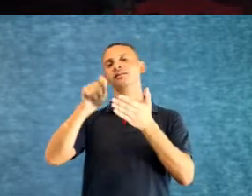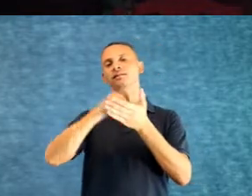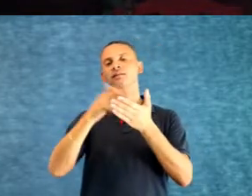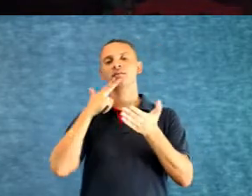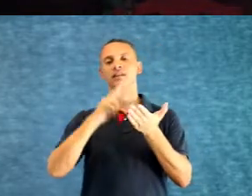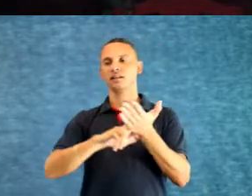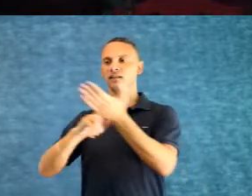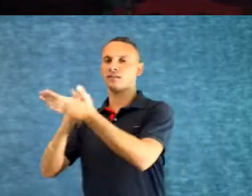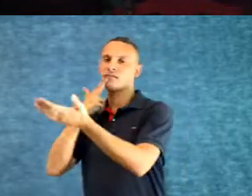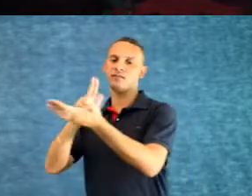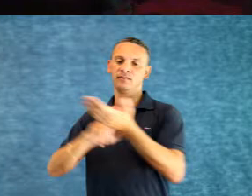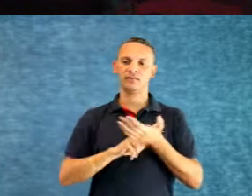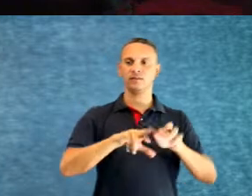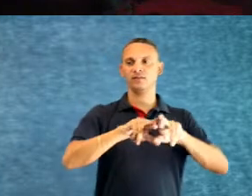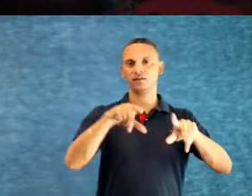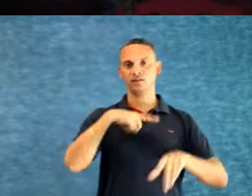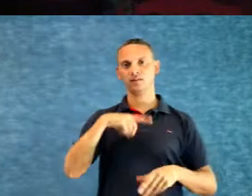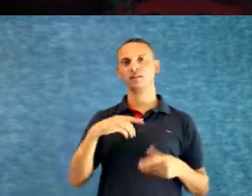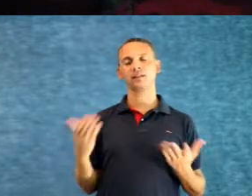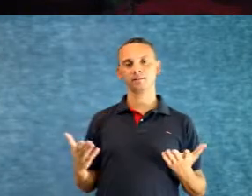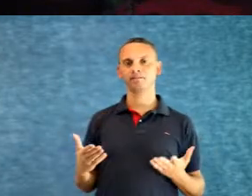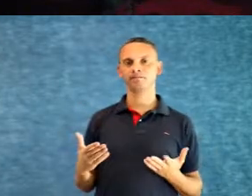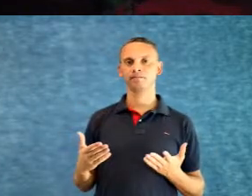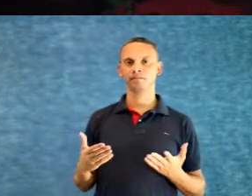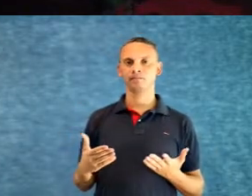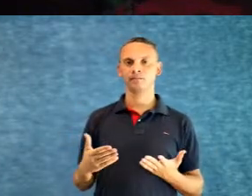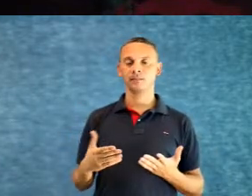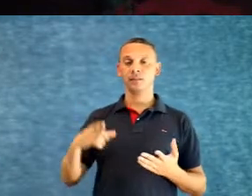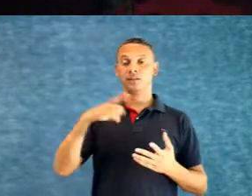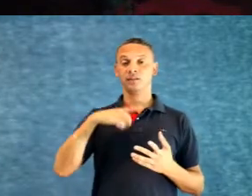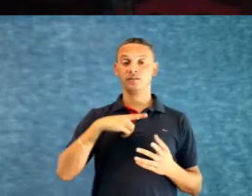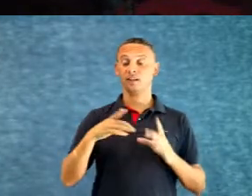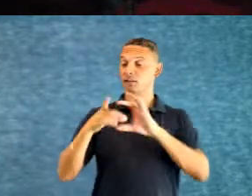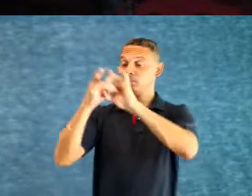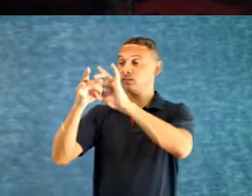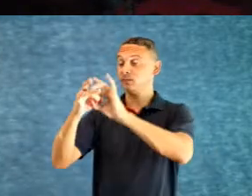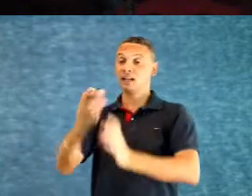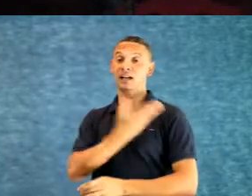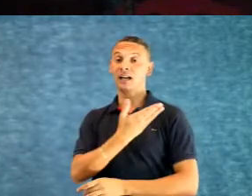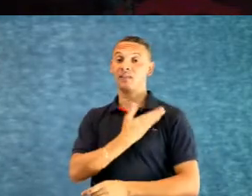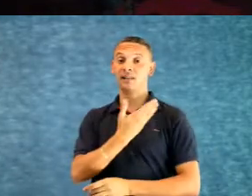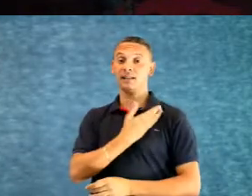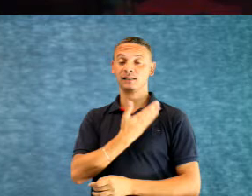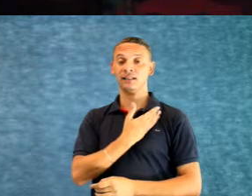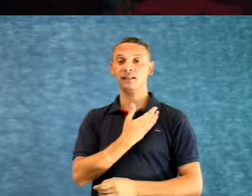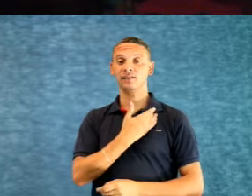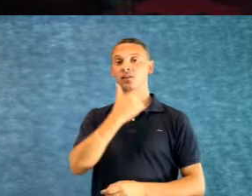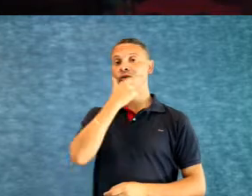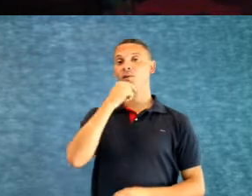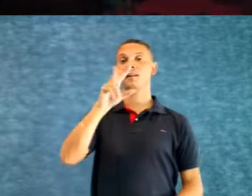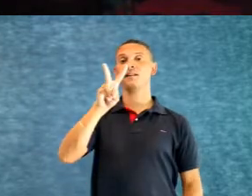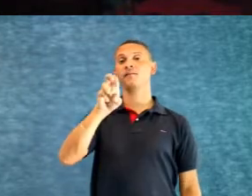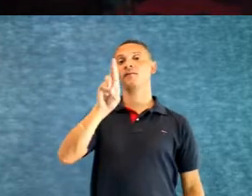Henri Castriciano, a filha de Nízia. Tá? Então, ele escreve alguns artigos e conta essa história,